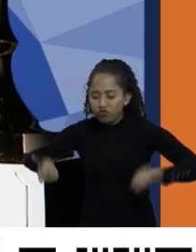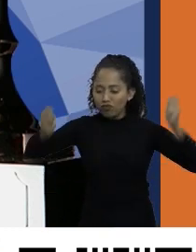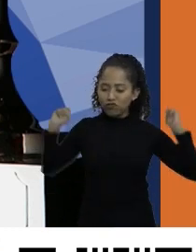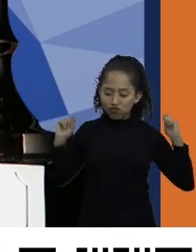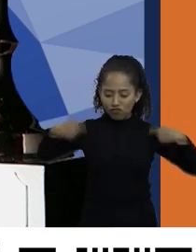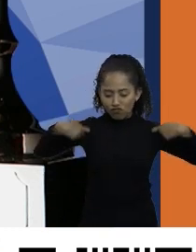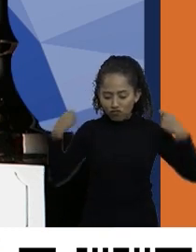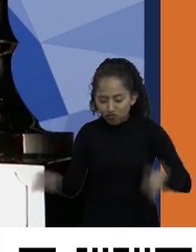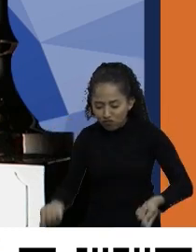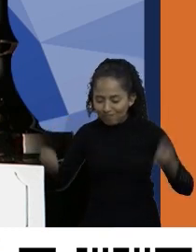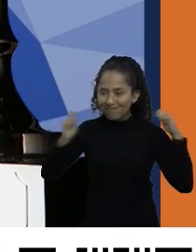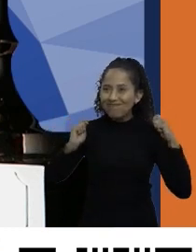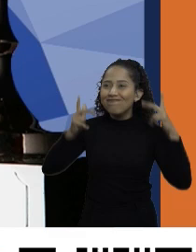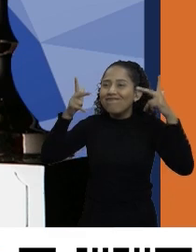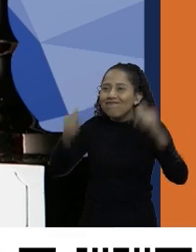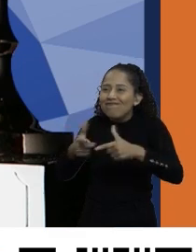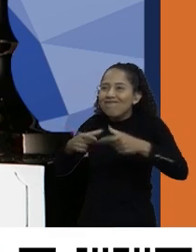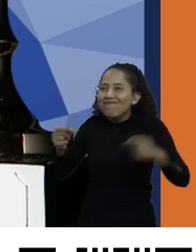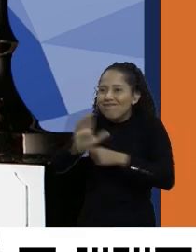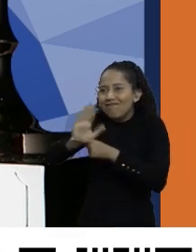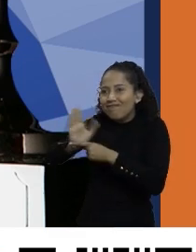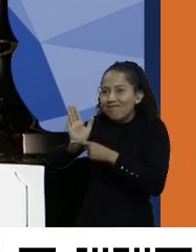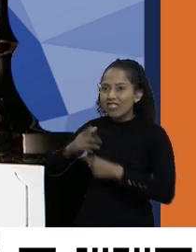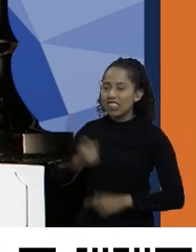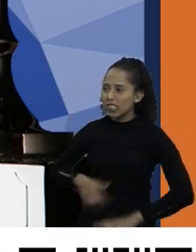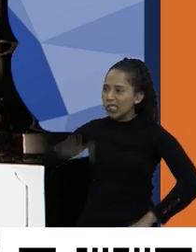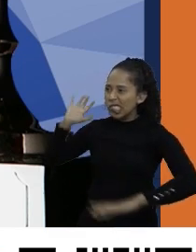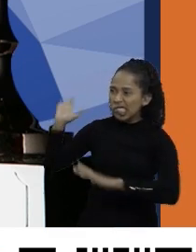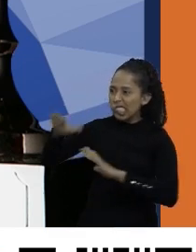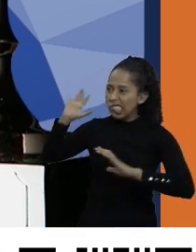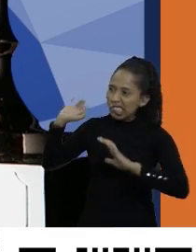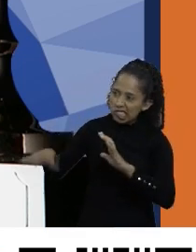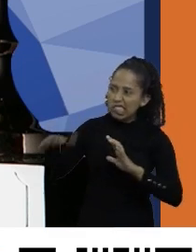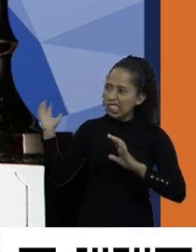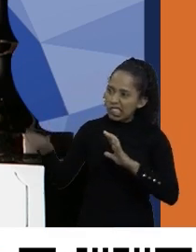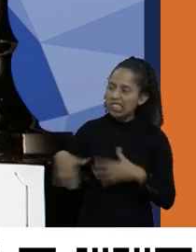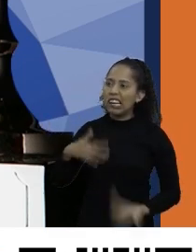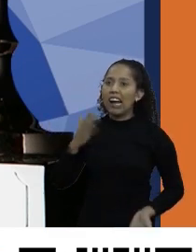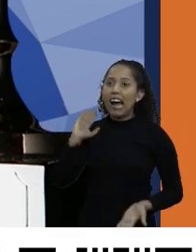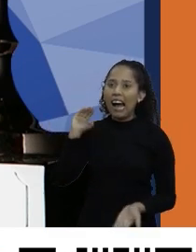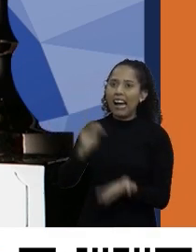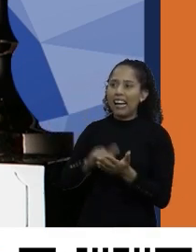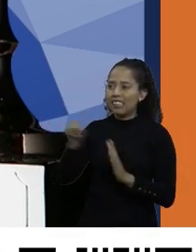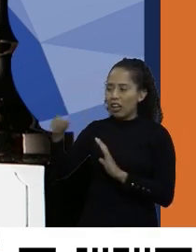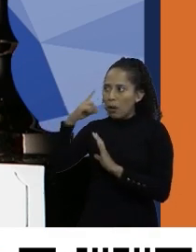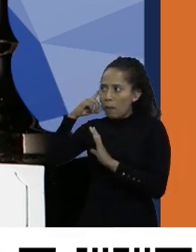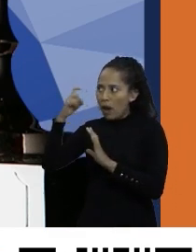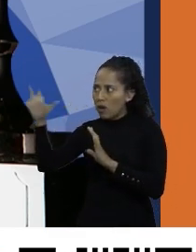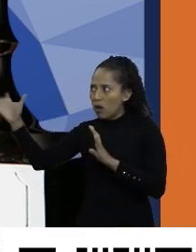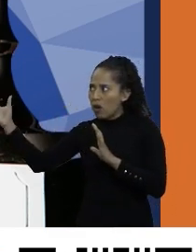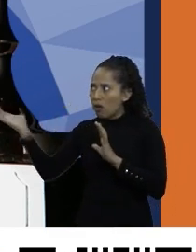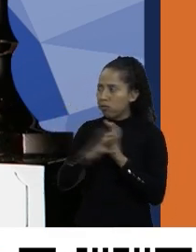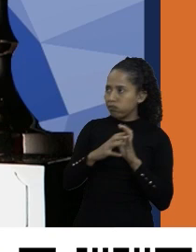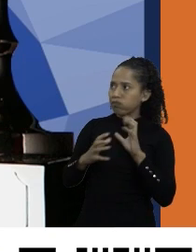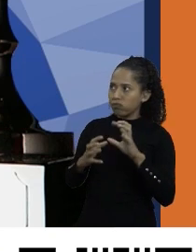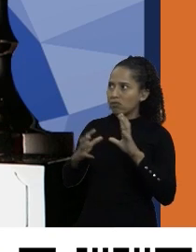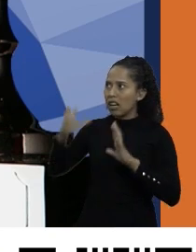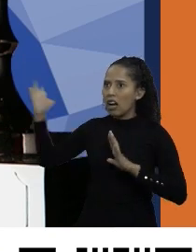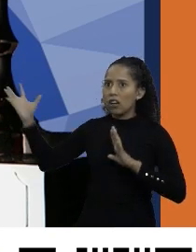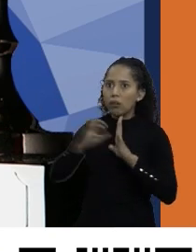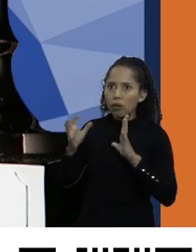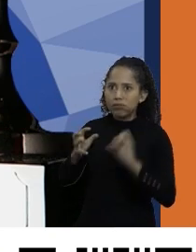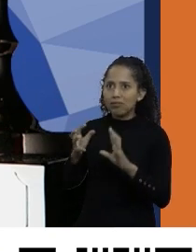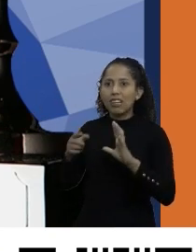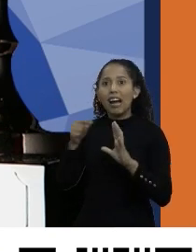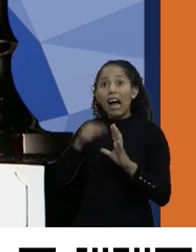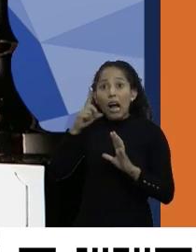casaco. E eu ficava, gente, o dia inteiro batendo essa bola a mão na bola até estalar, até dar barulho, barulho, barulho, barulho.